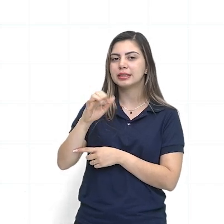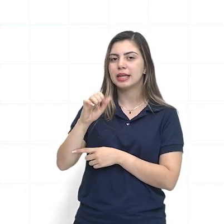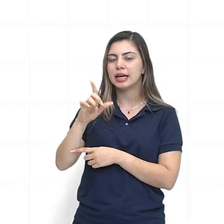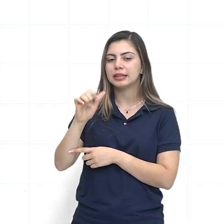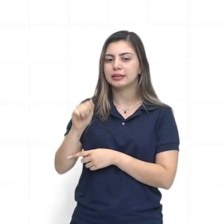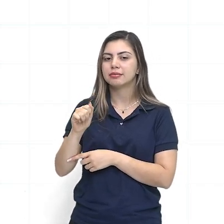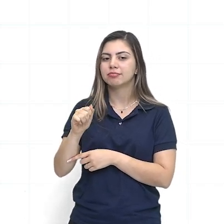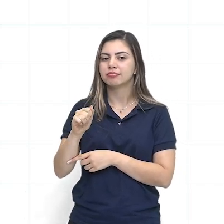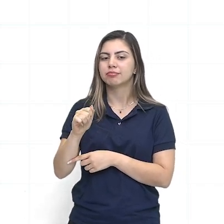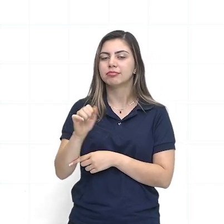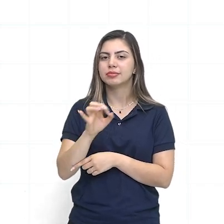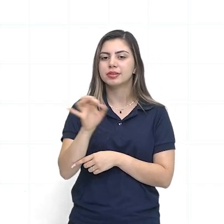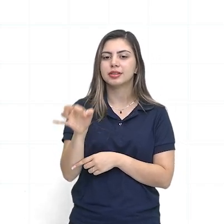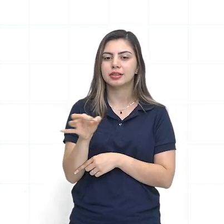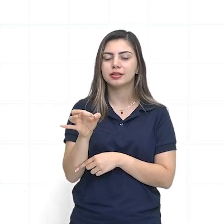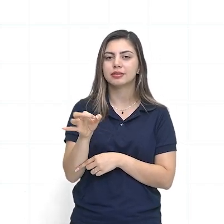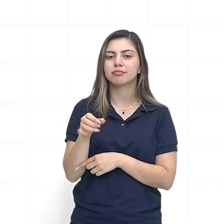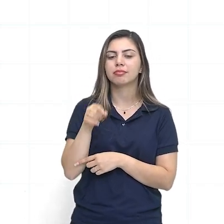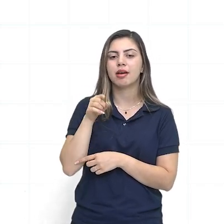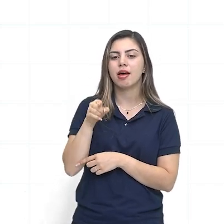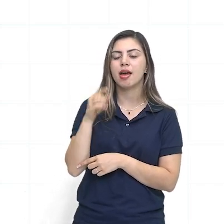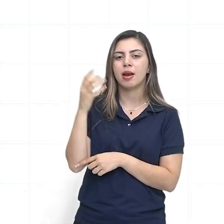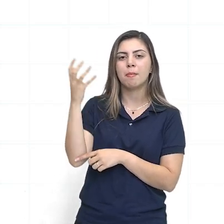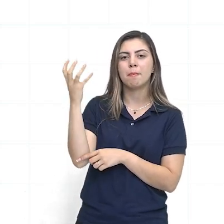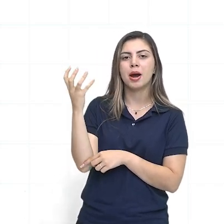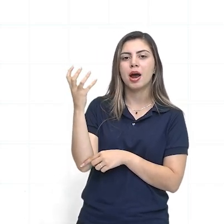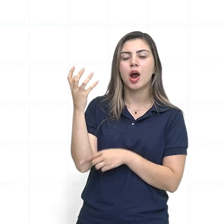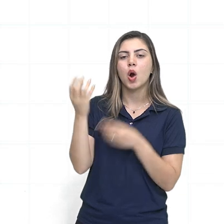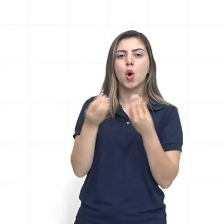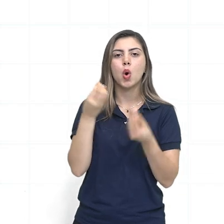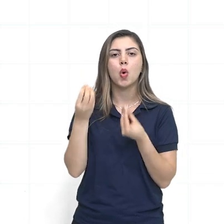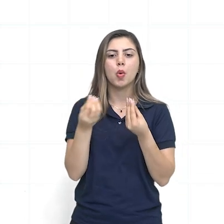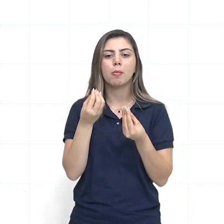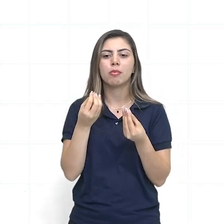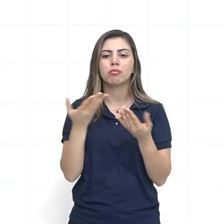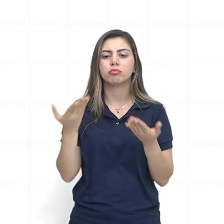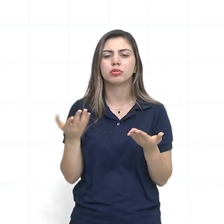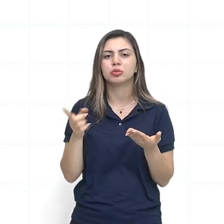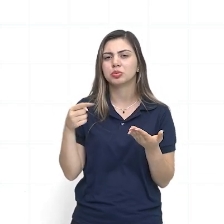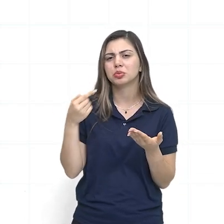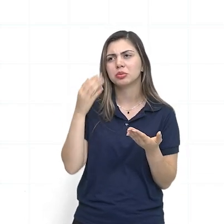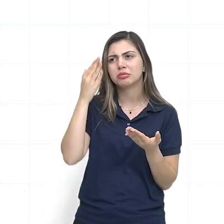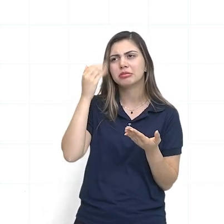planta, né? A planta, a gente entende que